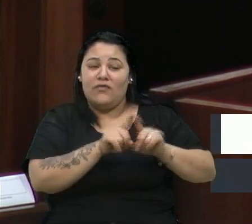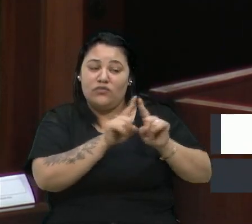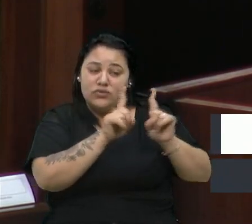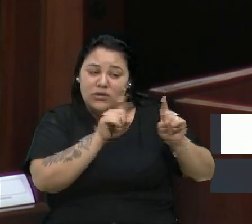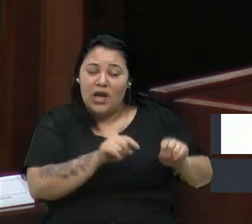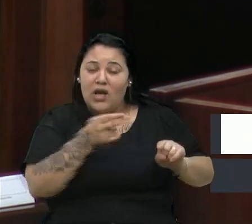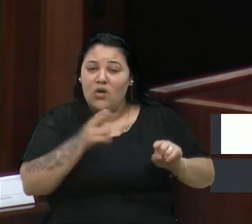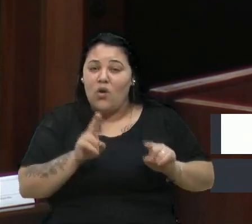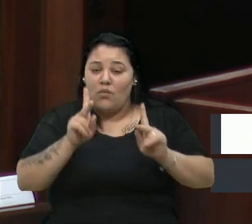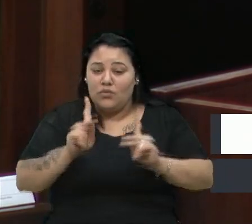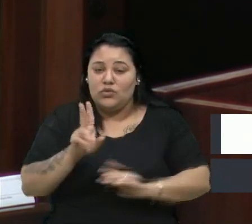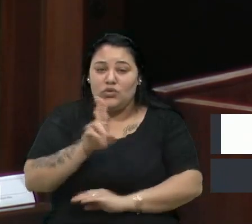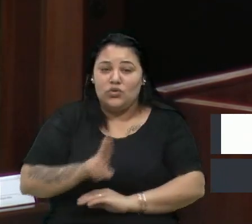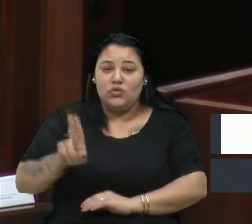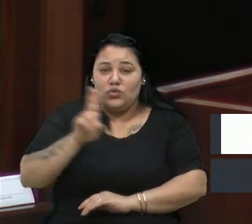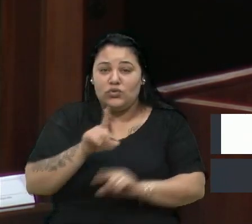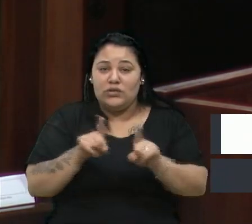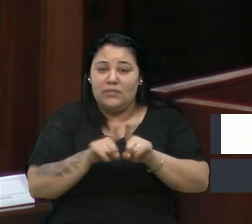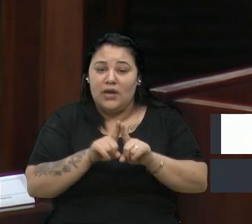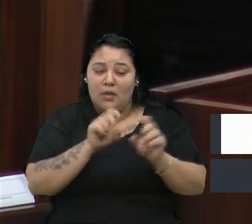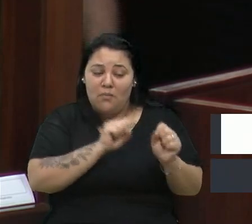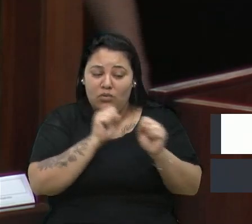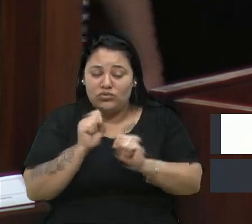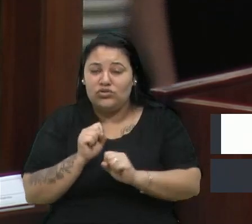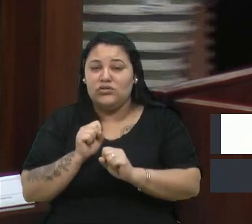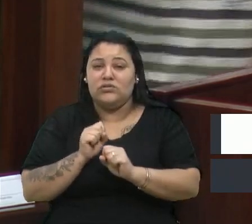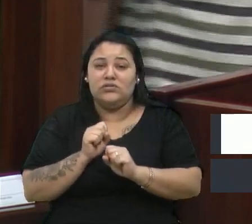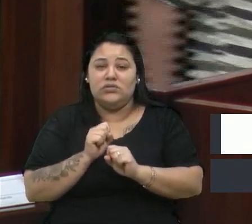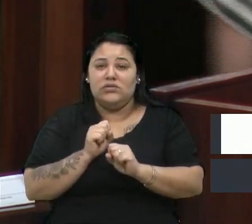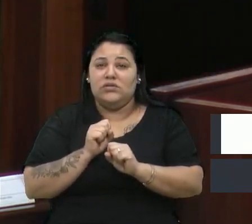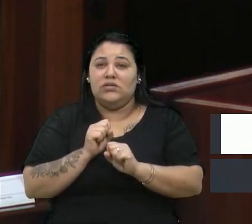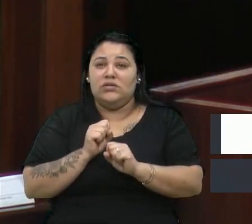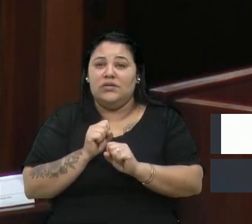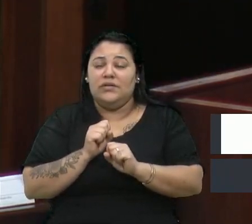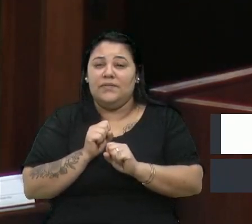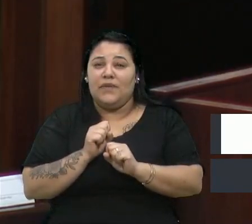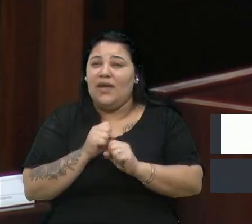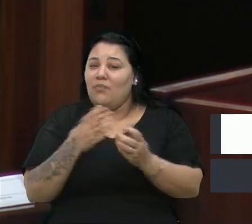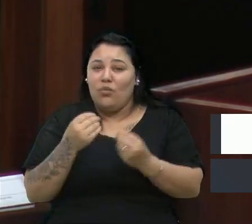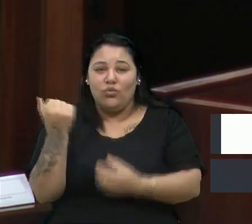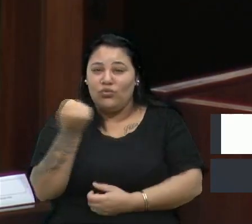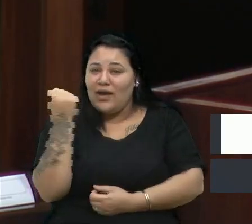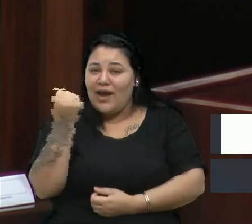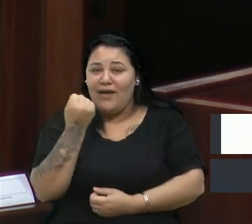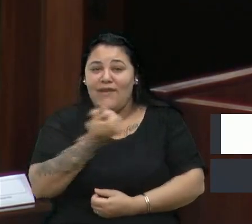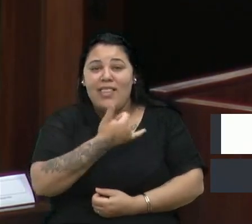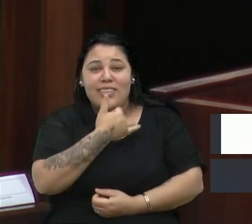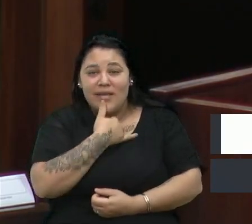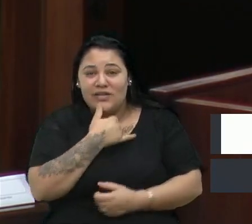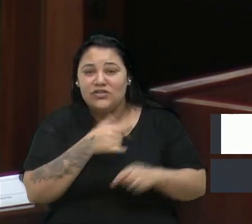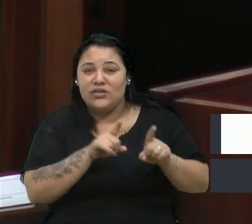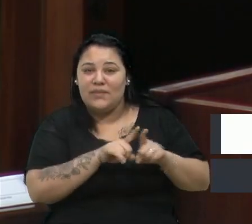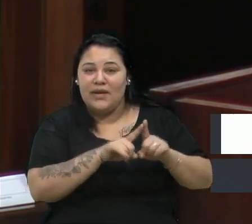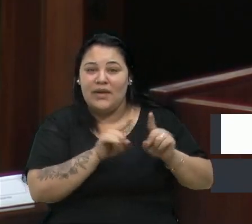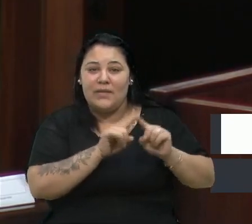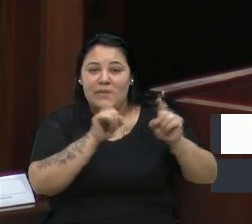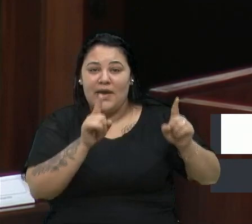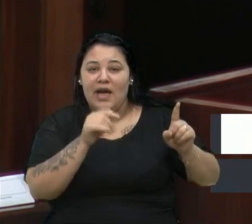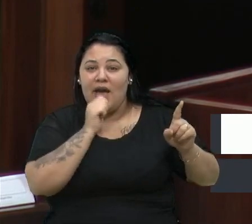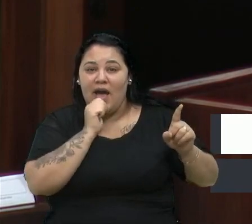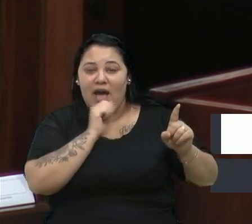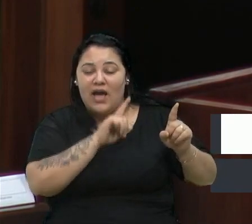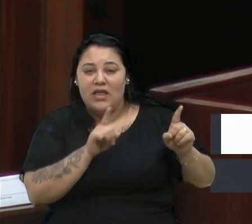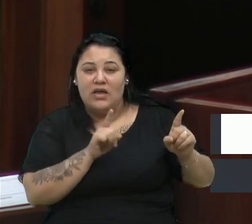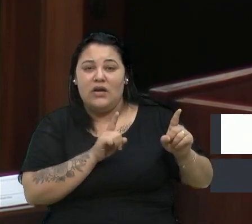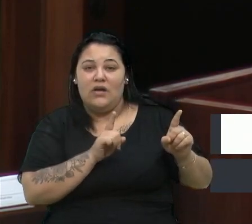poderiam inclusive, ser, né? Isso seria muito triste. Mas não foi enviada, segundo o